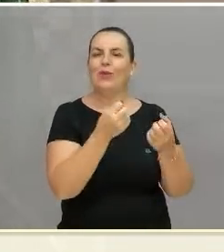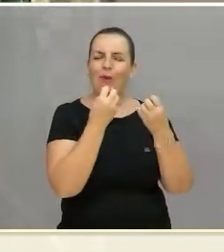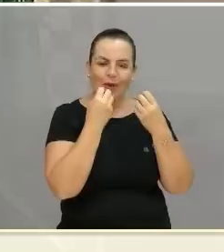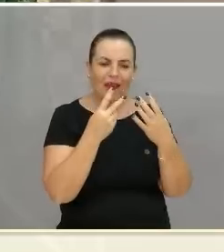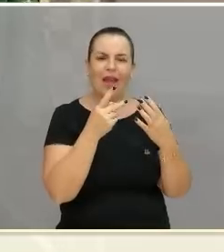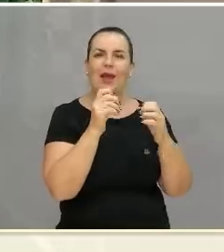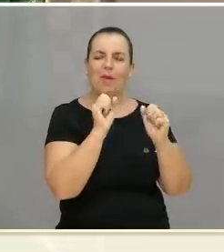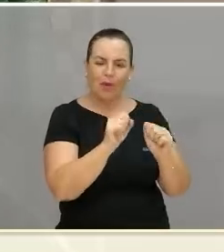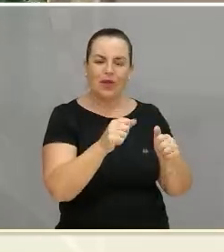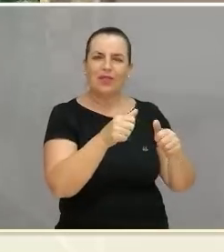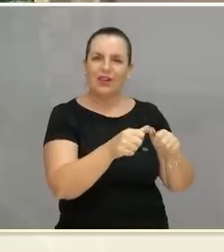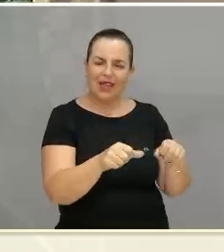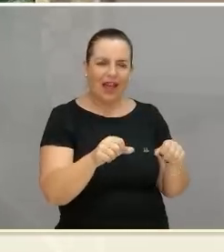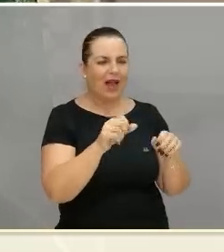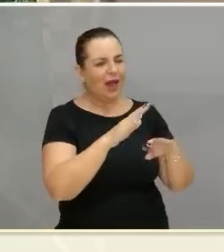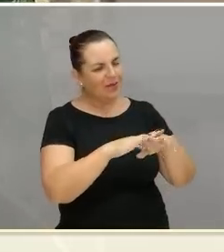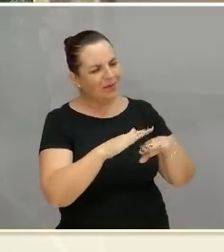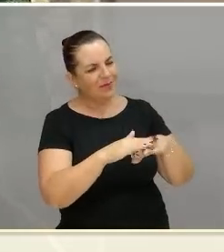curai os doentes.